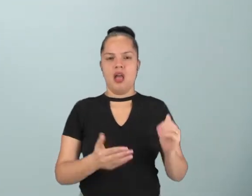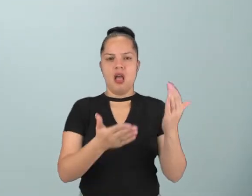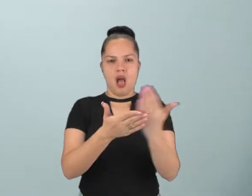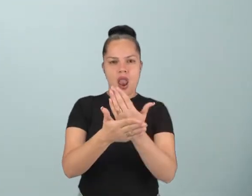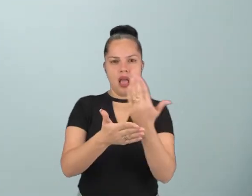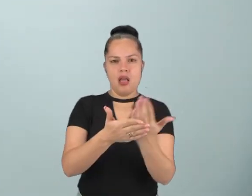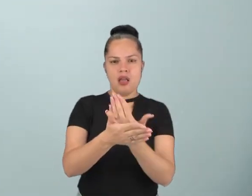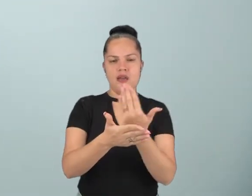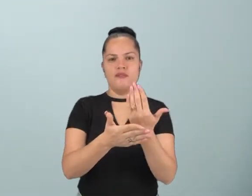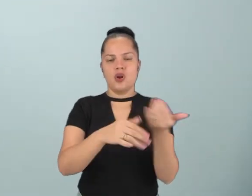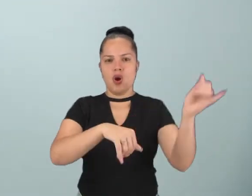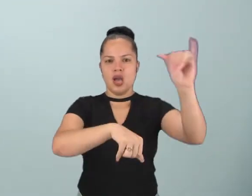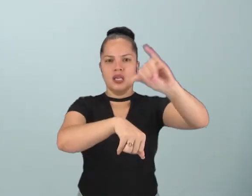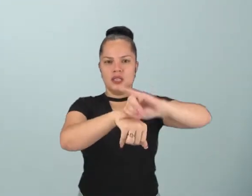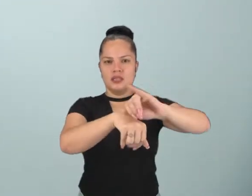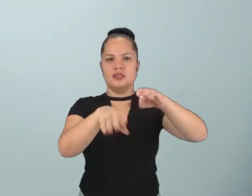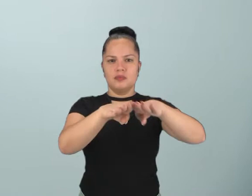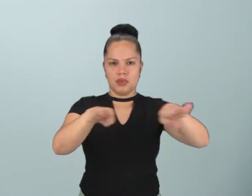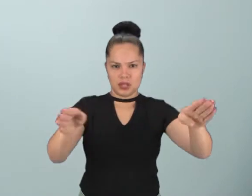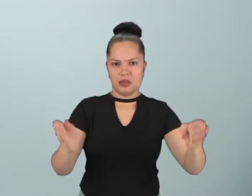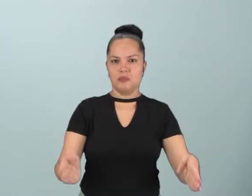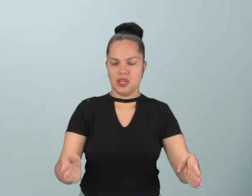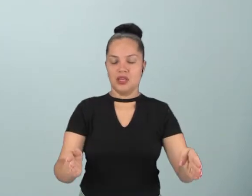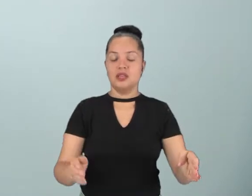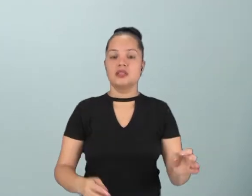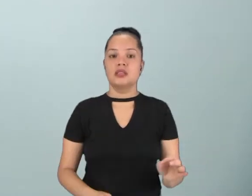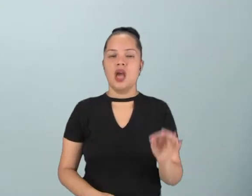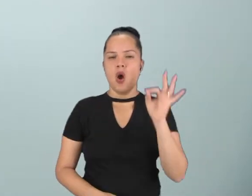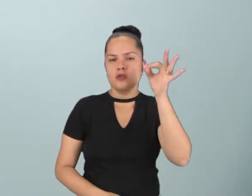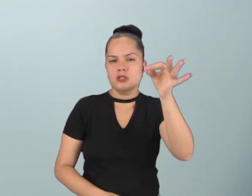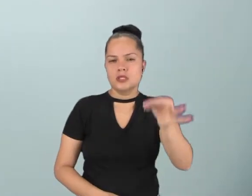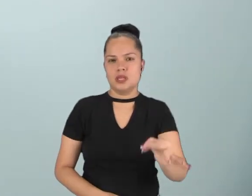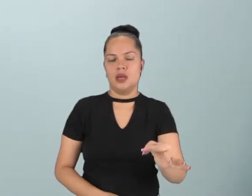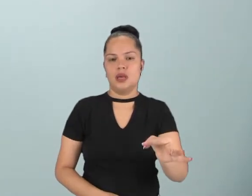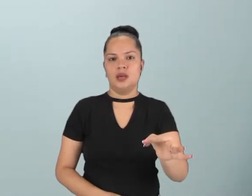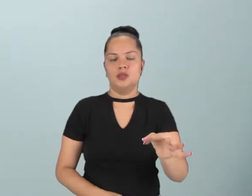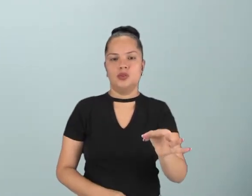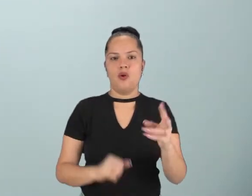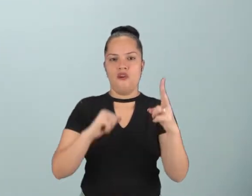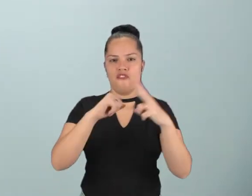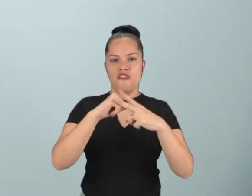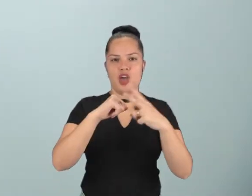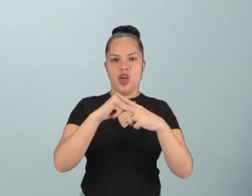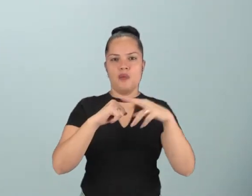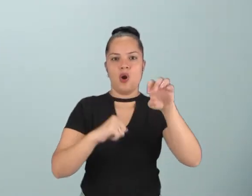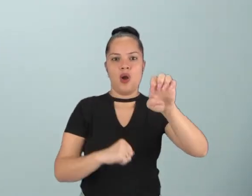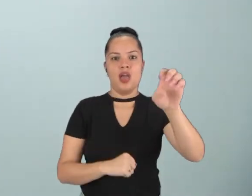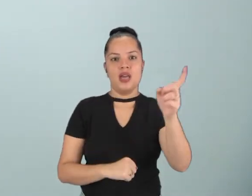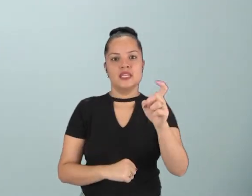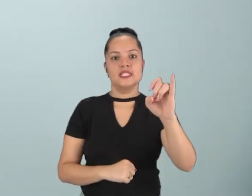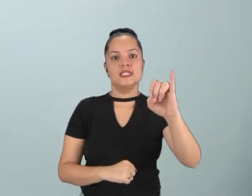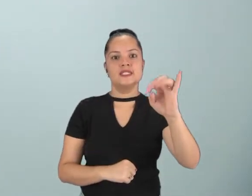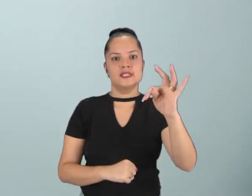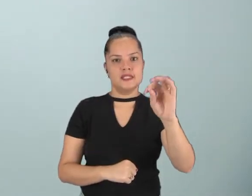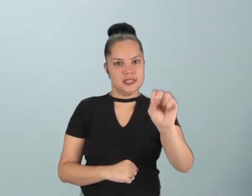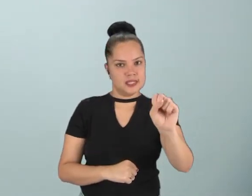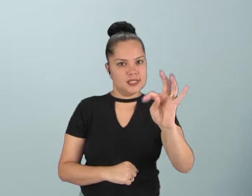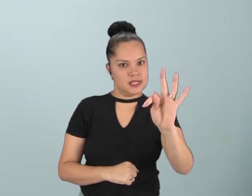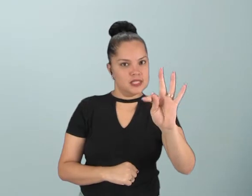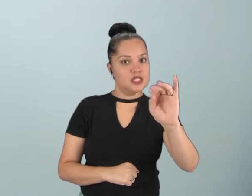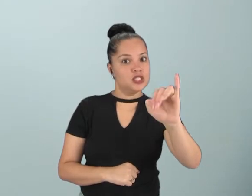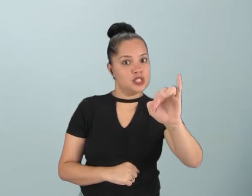na verdade, o correto seria nós usarmos o verbo existir. Existe um lápis ali, há um lápis